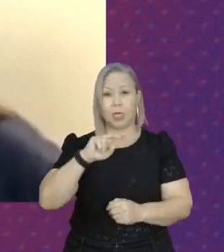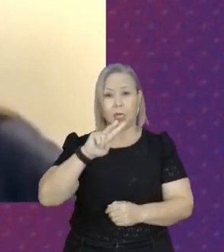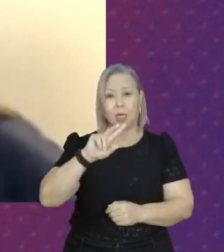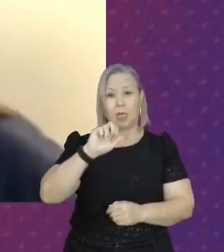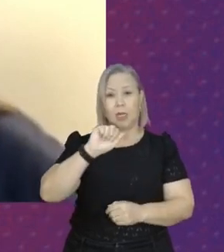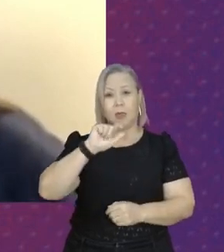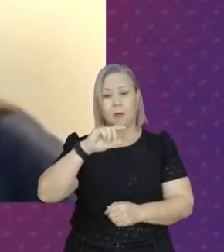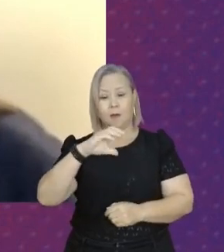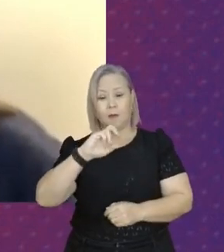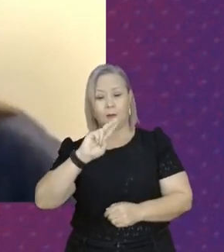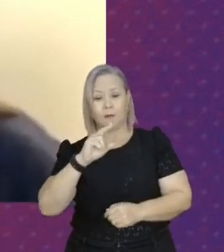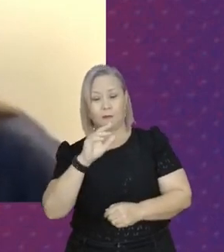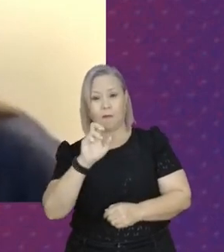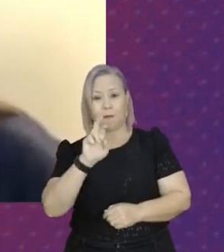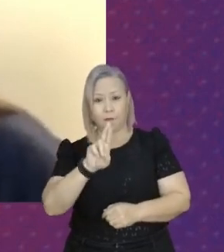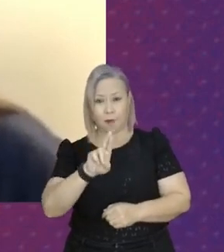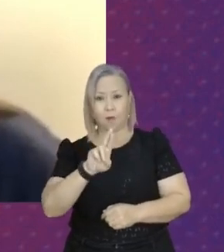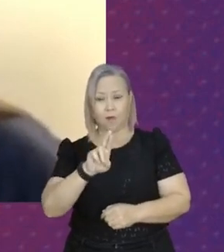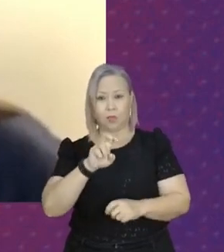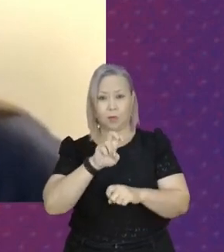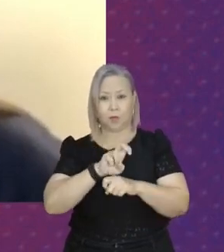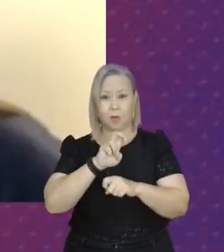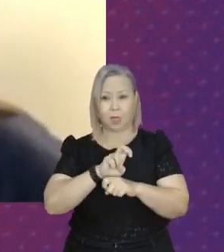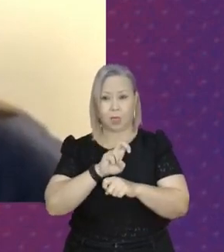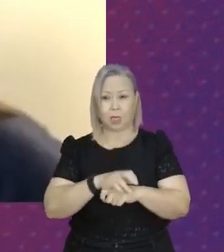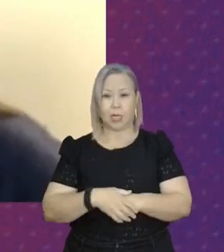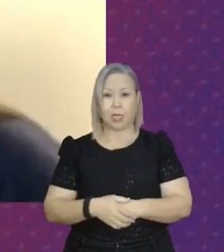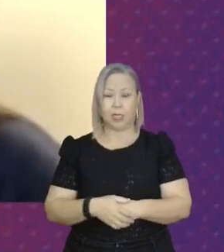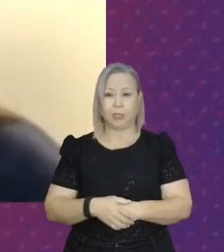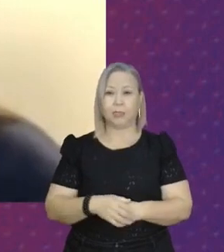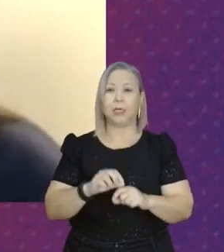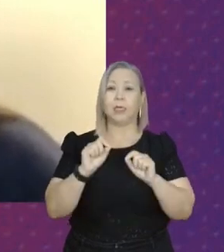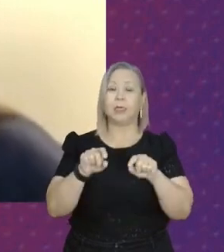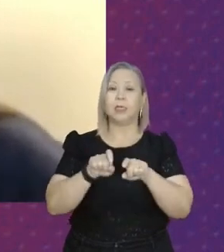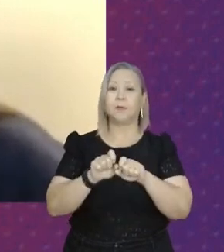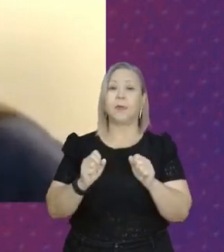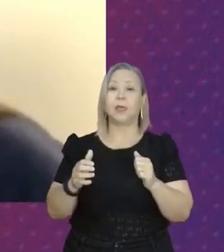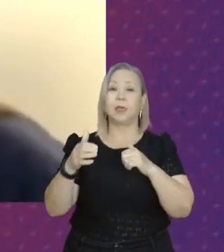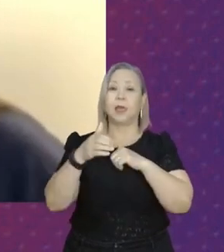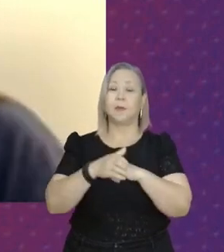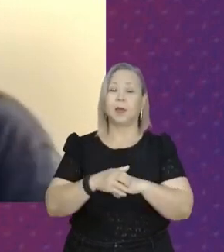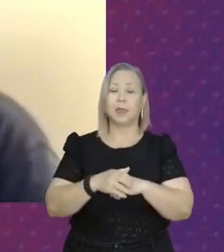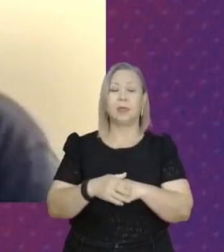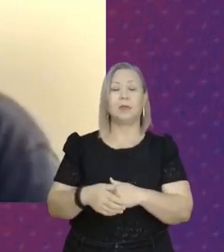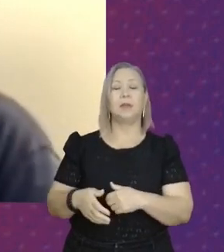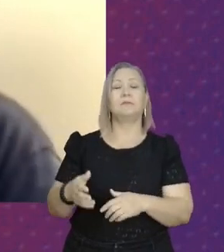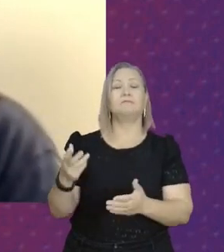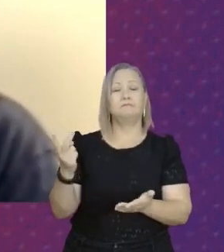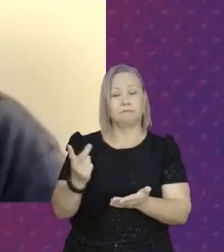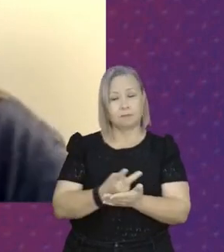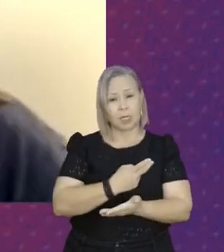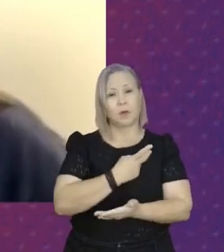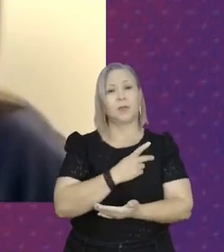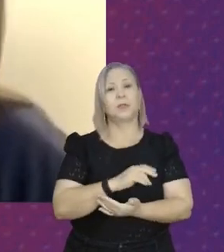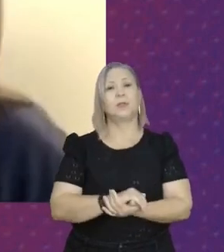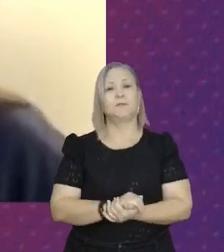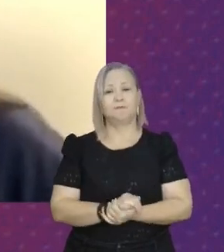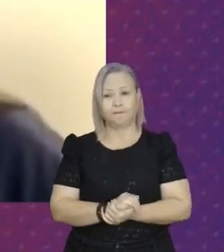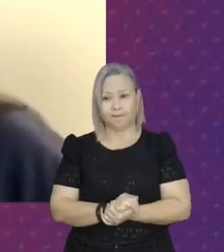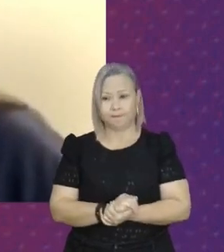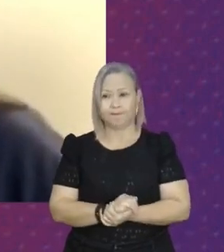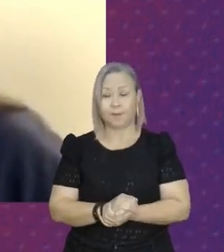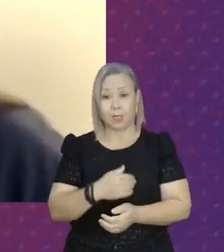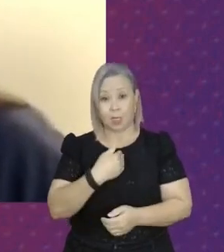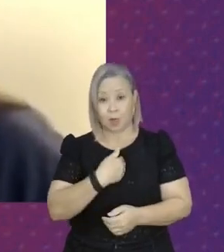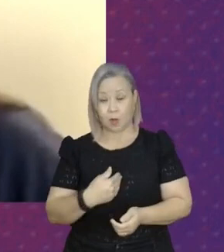para creche. Isso que na pandemia também veio com tudo, né? E que o